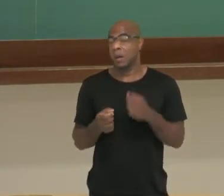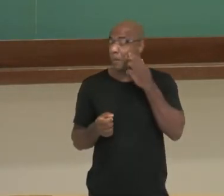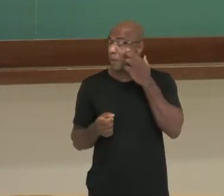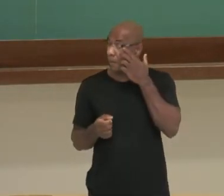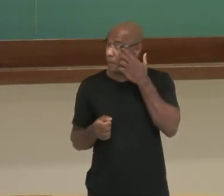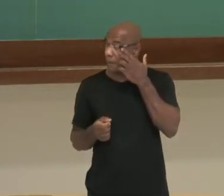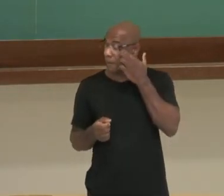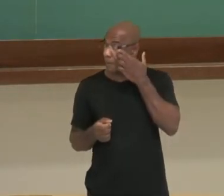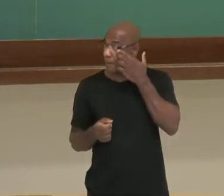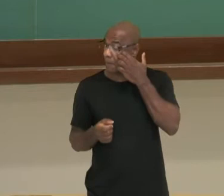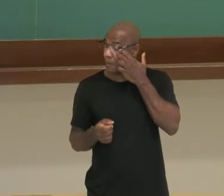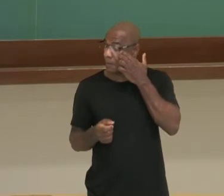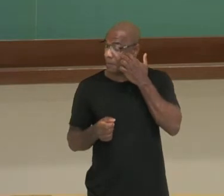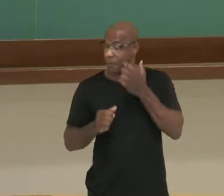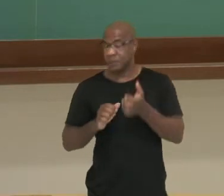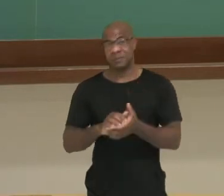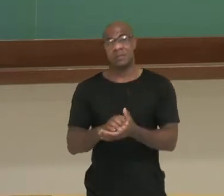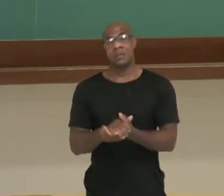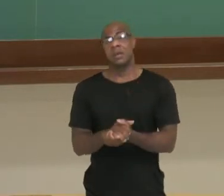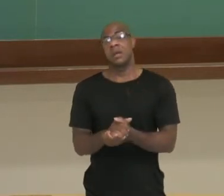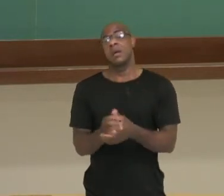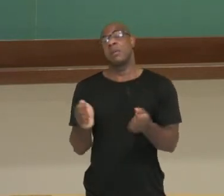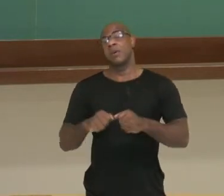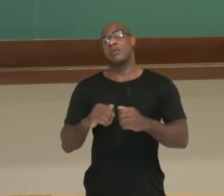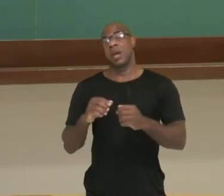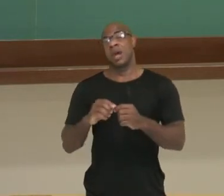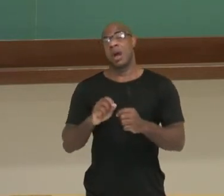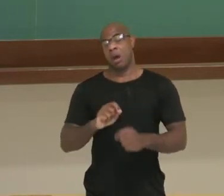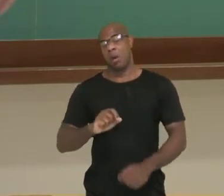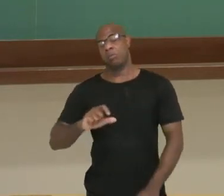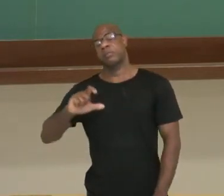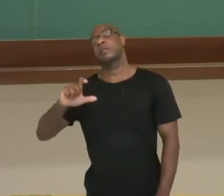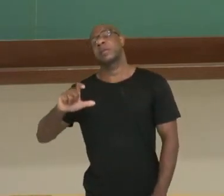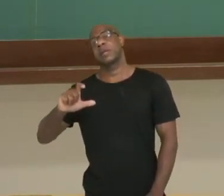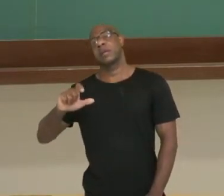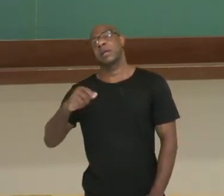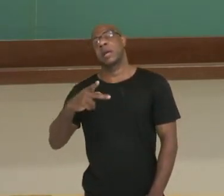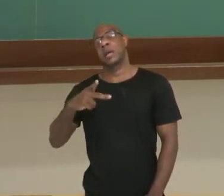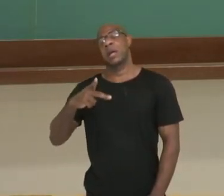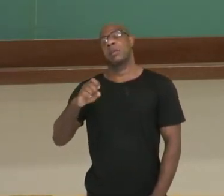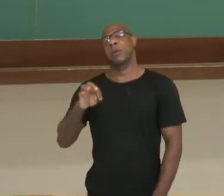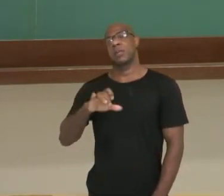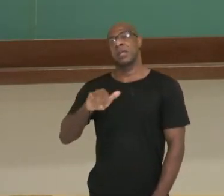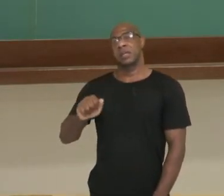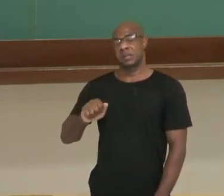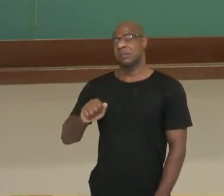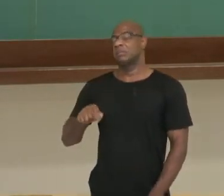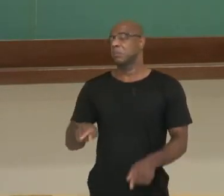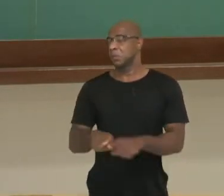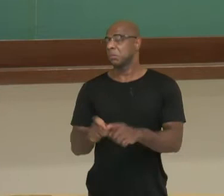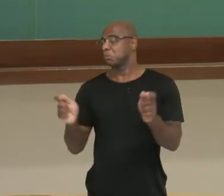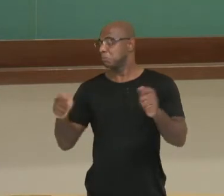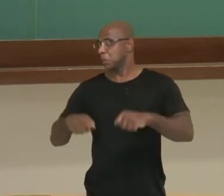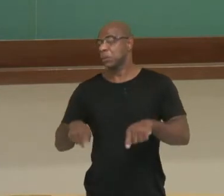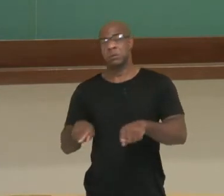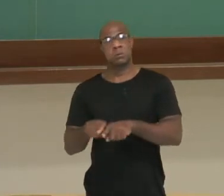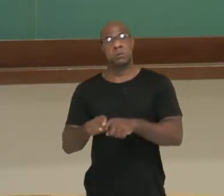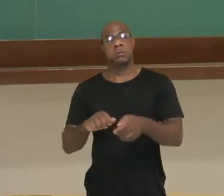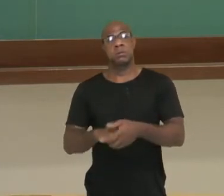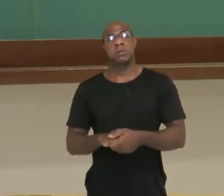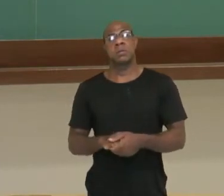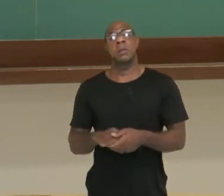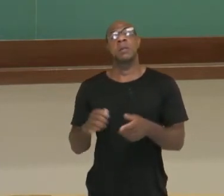né, do desempenho da lanterna utilizando pilhas em série, mas também posso aumentar a potência da lanterna